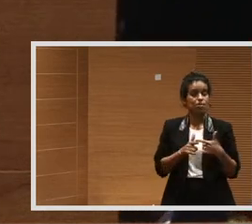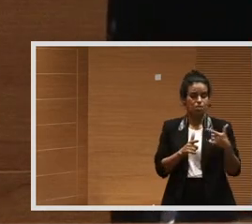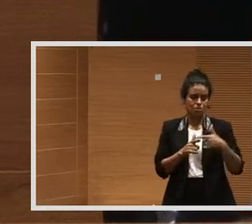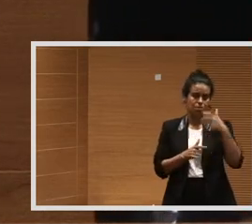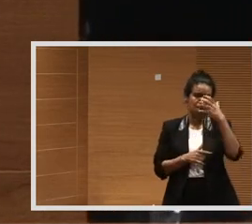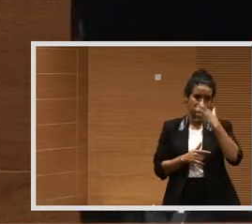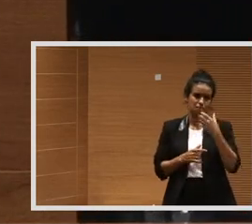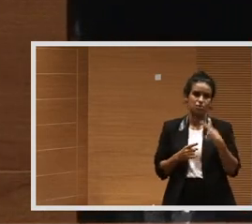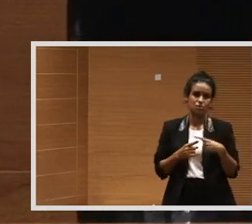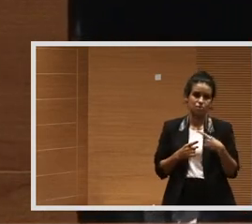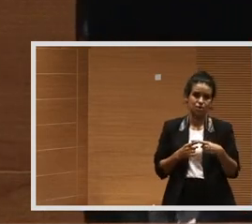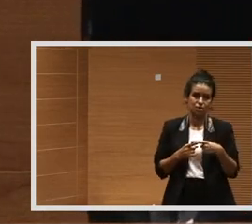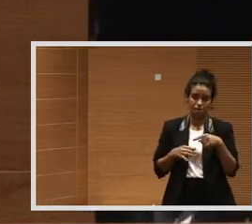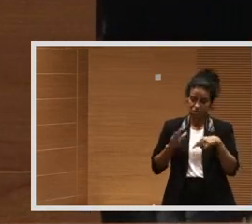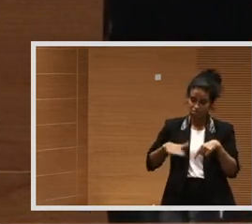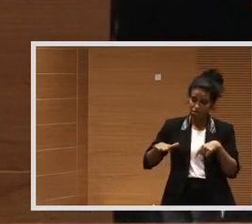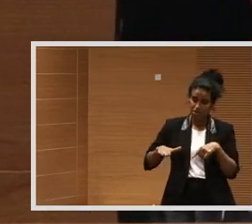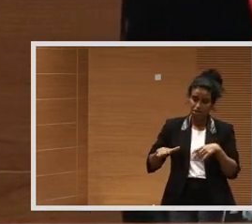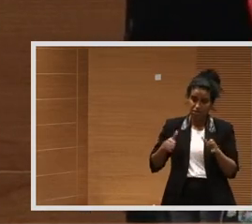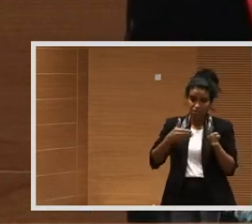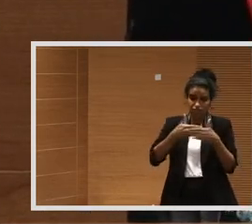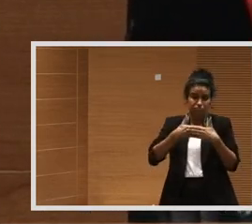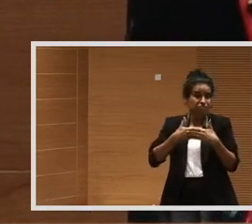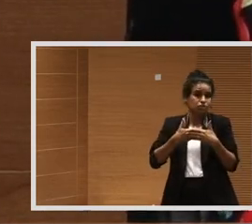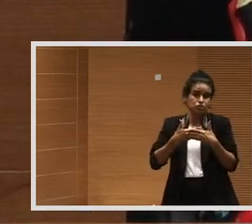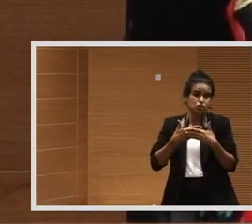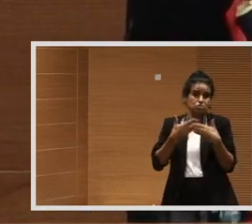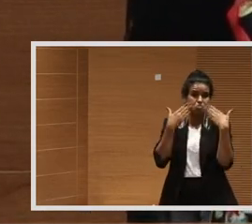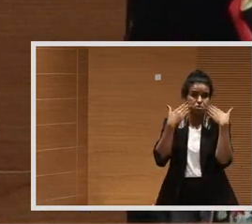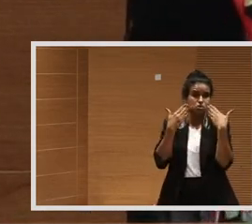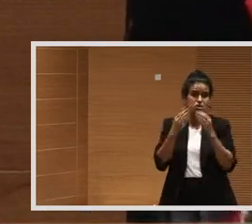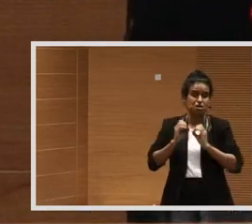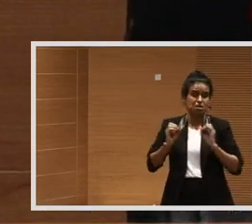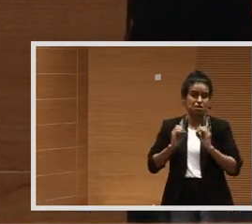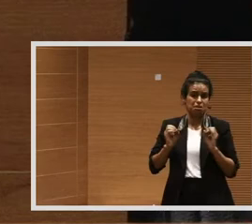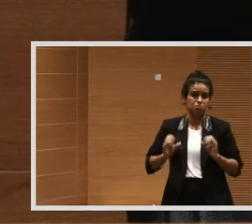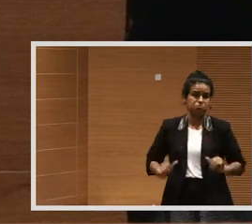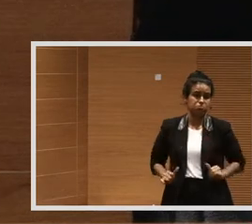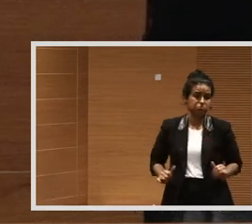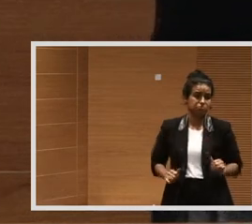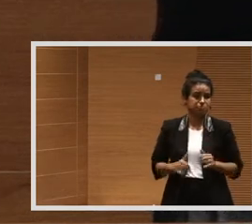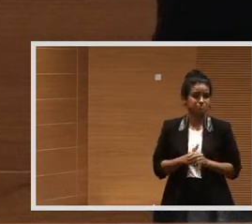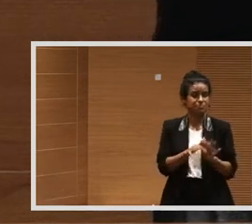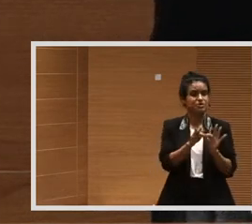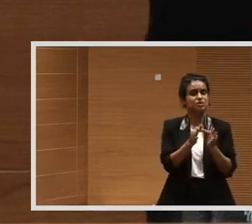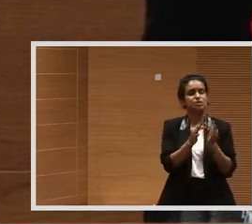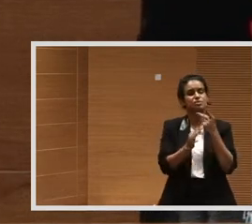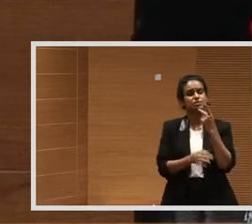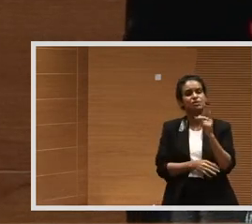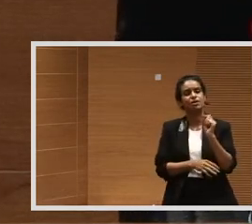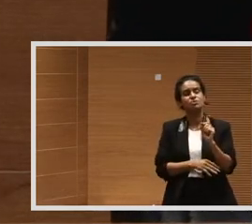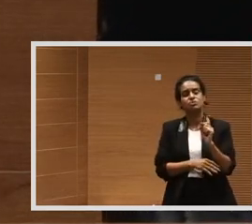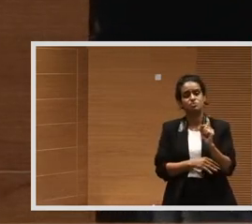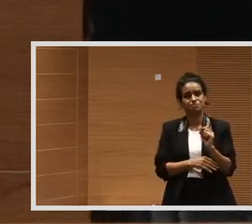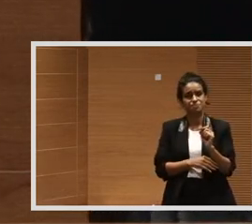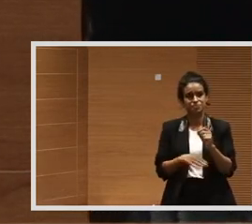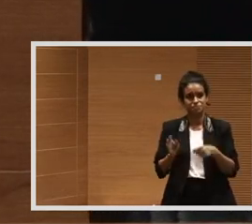sofrimento. Assim, de um modo bem simples, eu posso dizer, por exemplo, de crianças que...